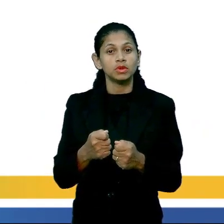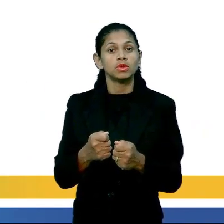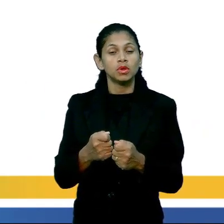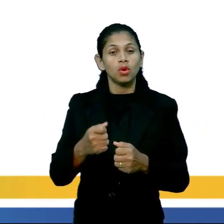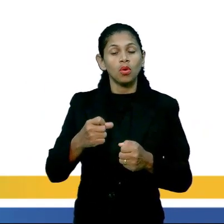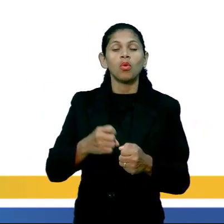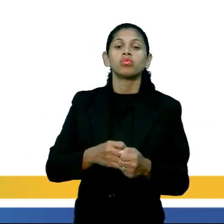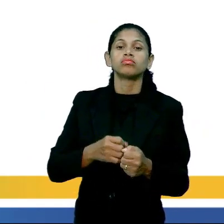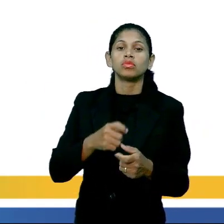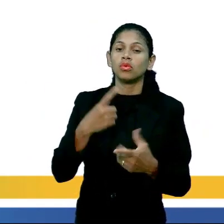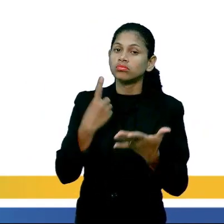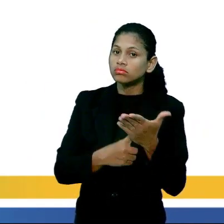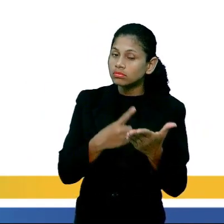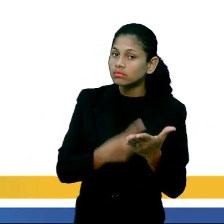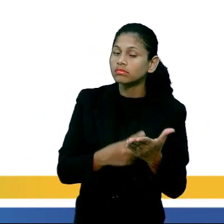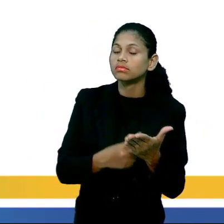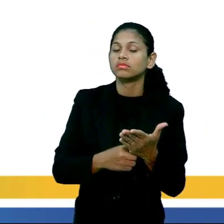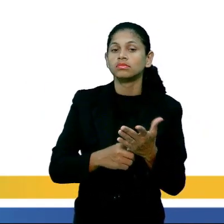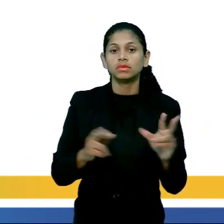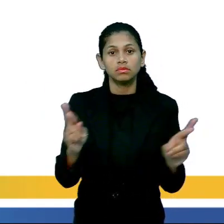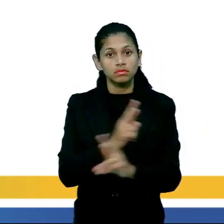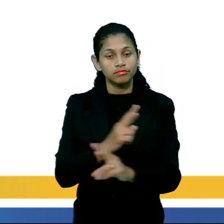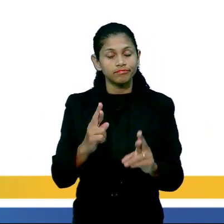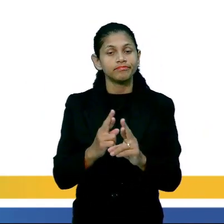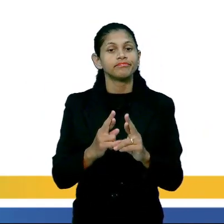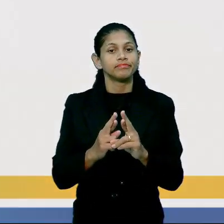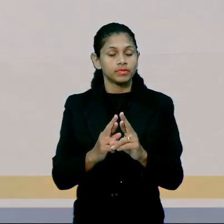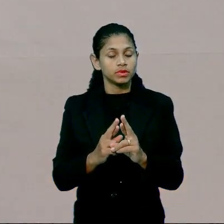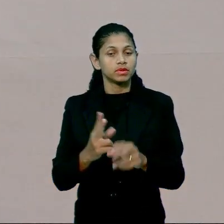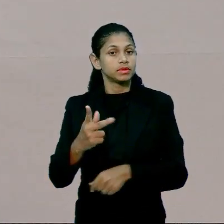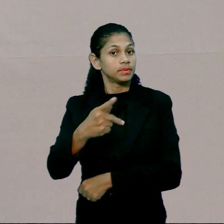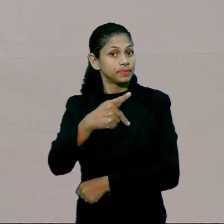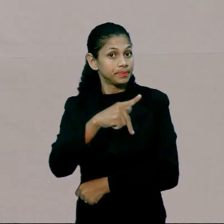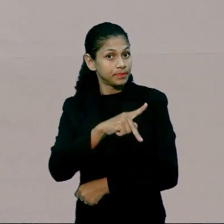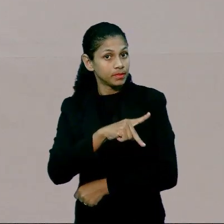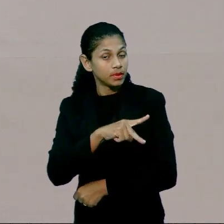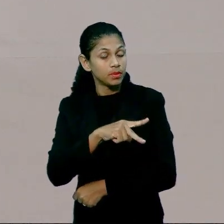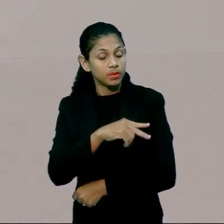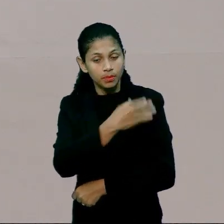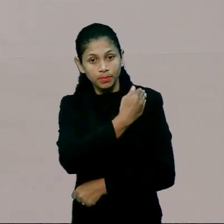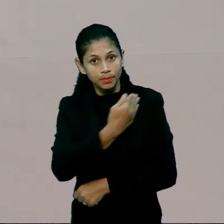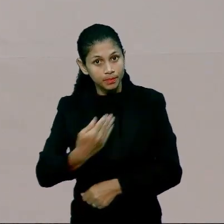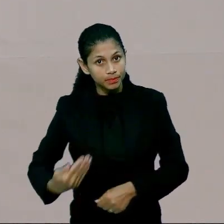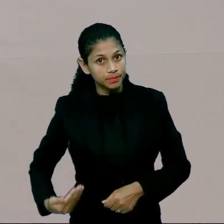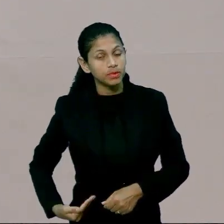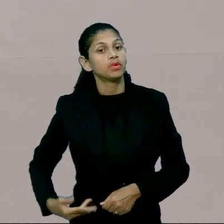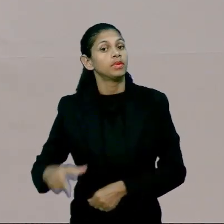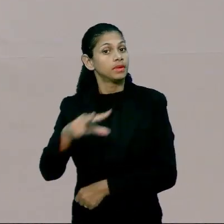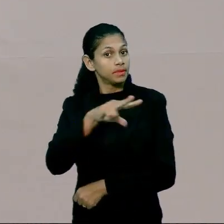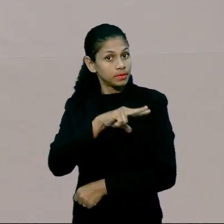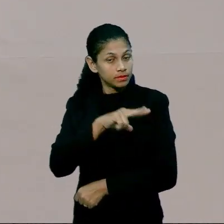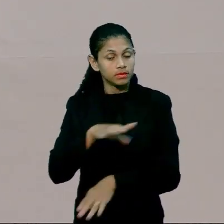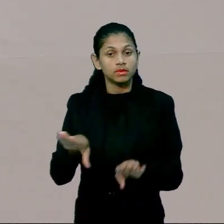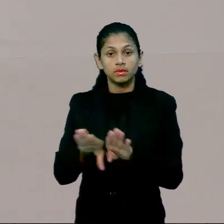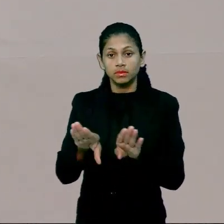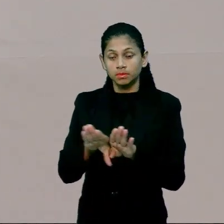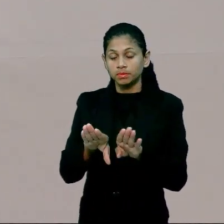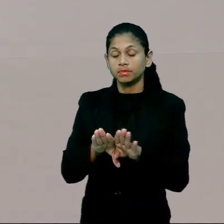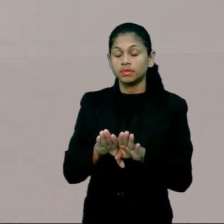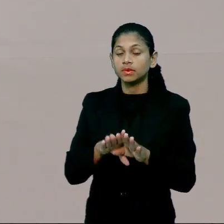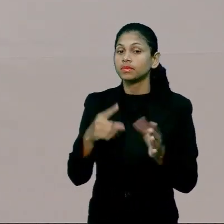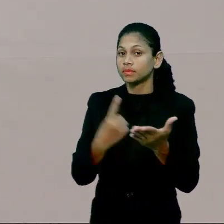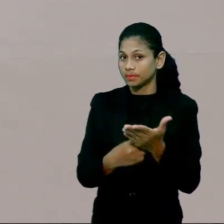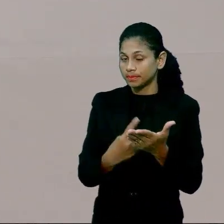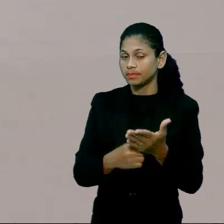diferentes entidades públicas e privadas de todo o mundo. Então, vocês veem aí que a internet ela é um dos frutos